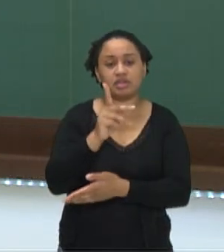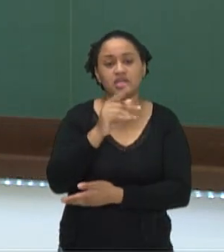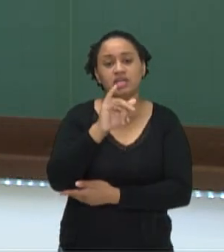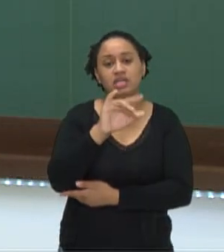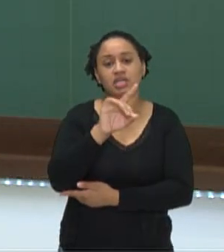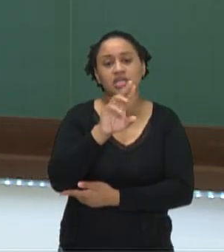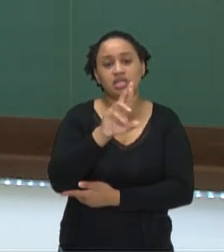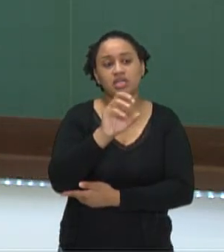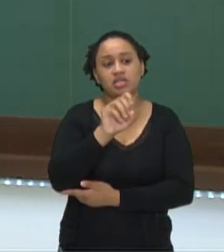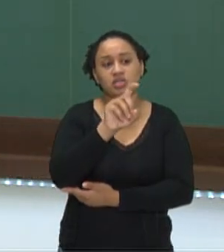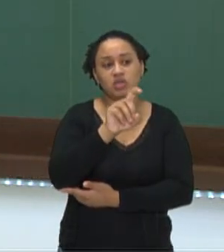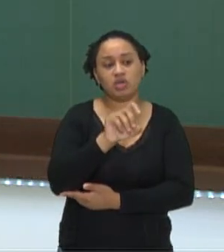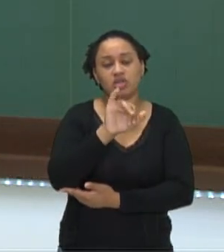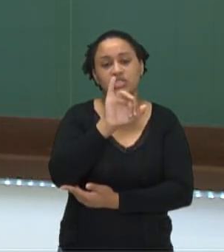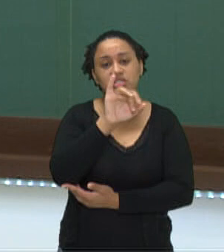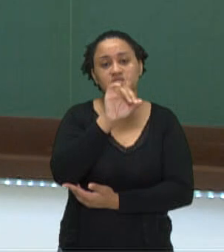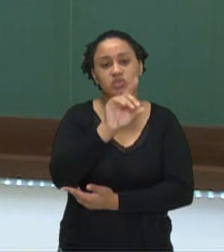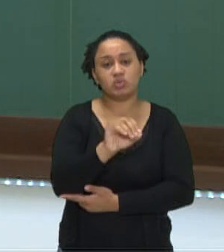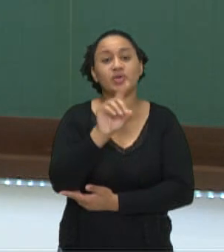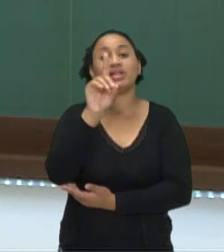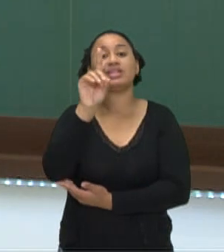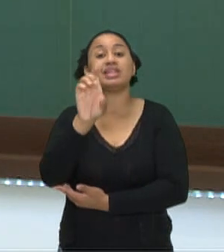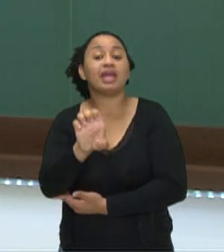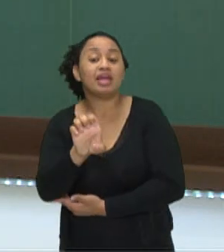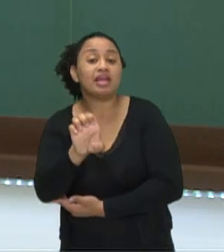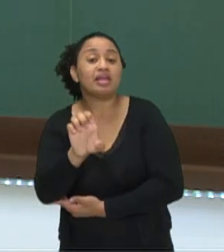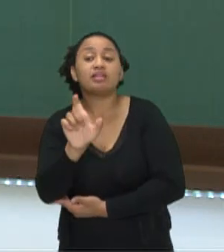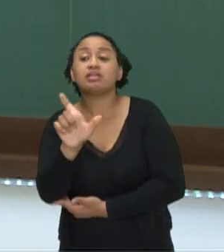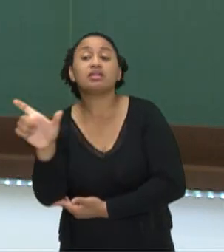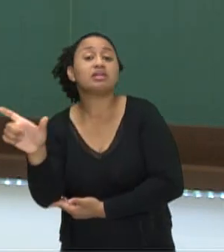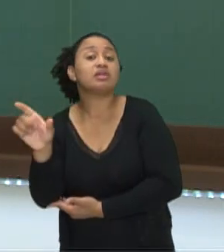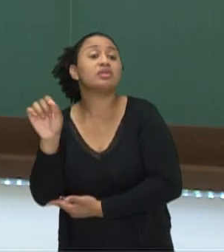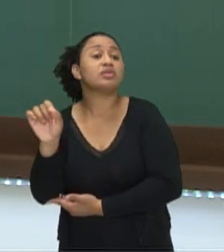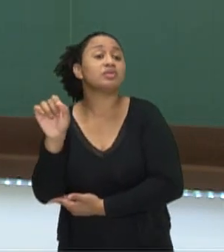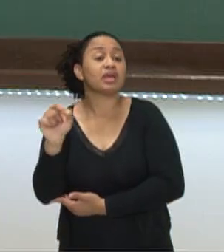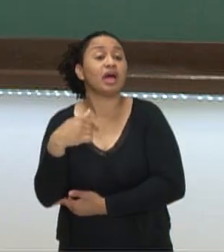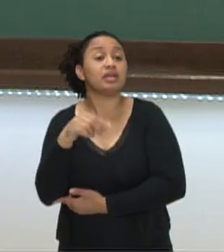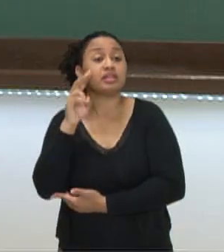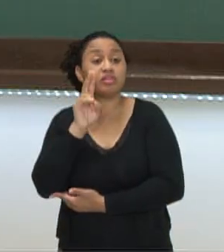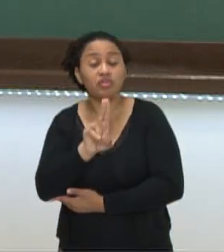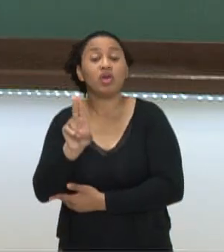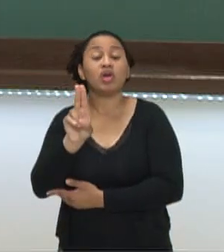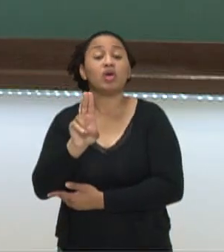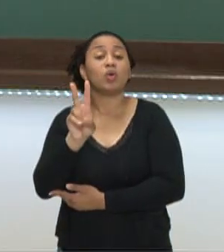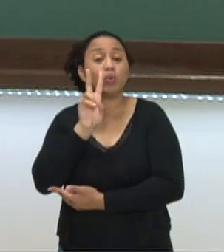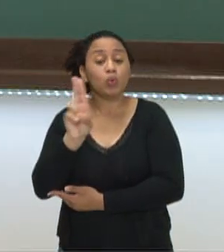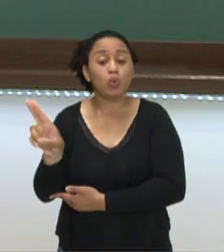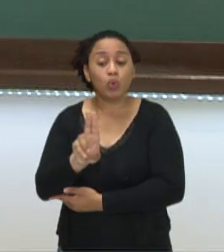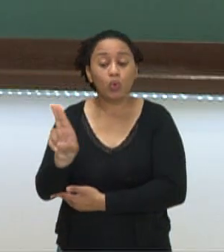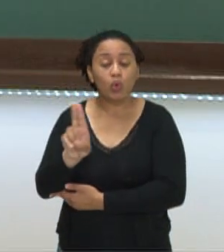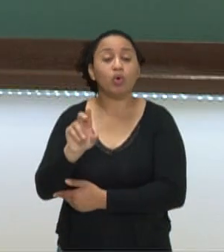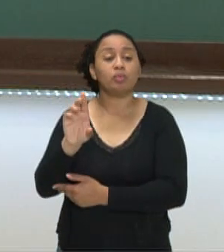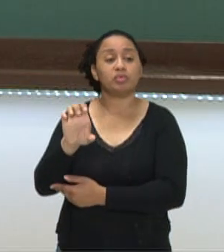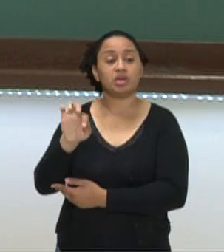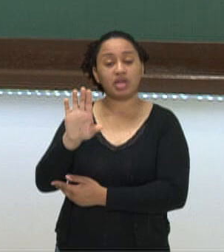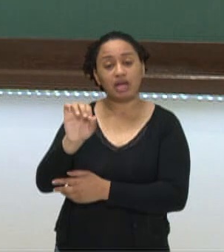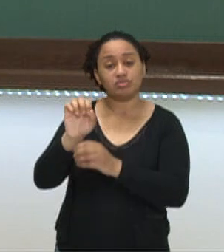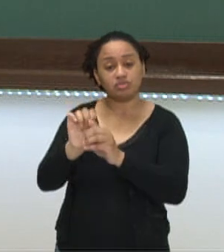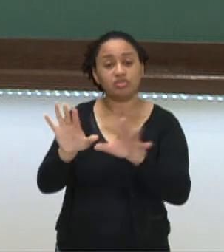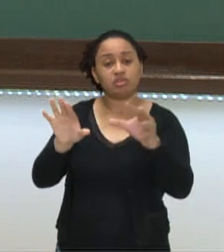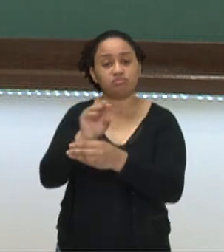de, e aí o que mais que você vai observar? O nome do cátion que foi liberado nesta reação